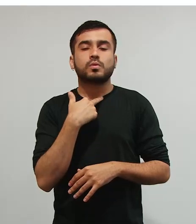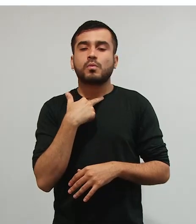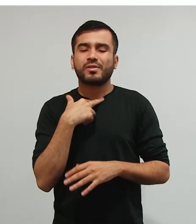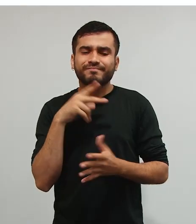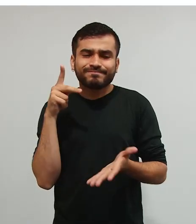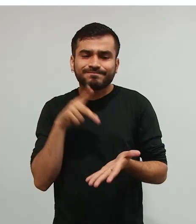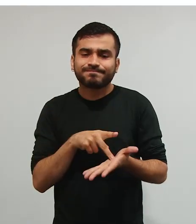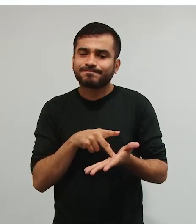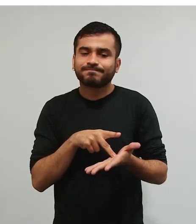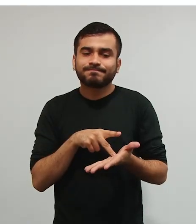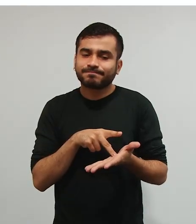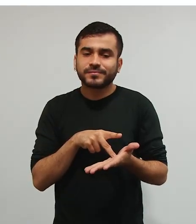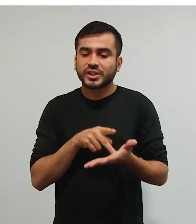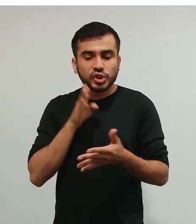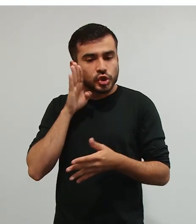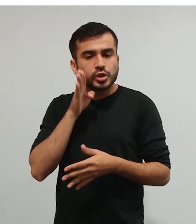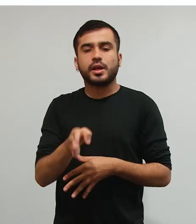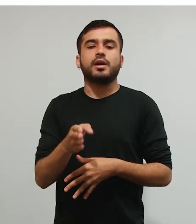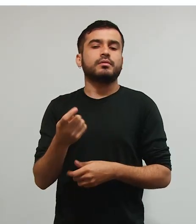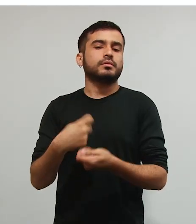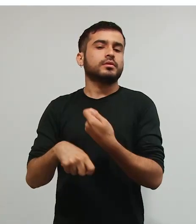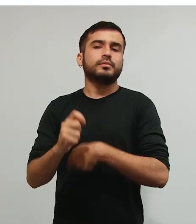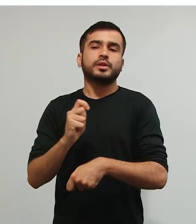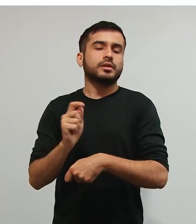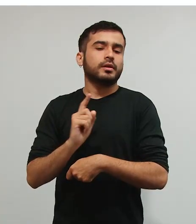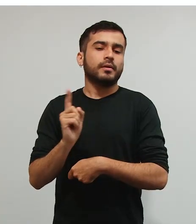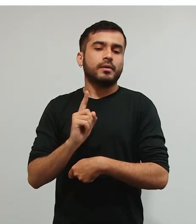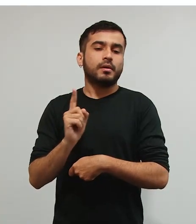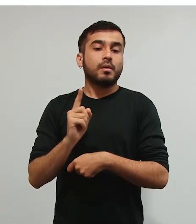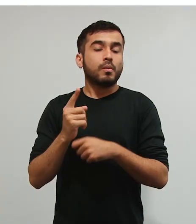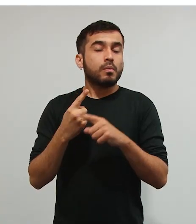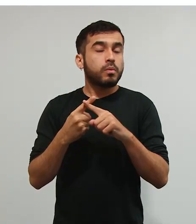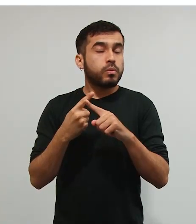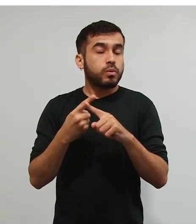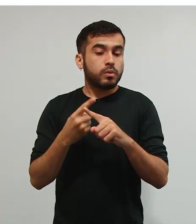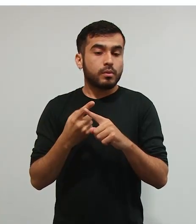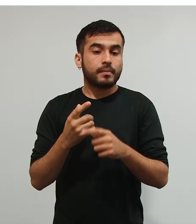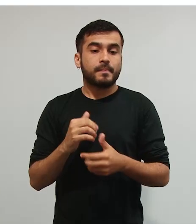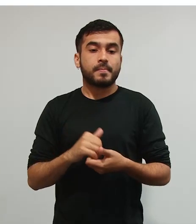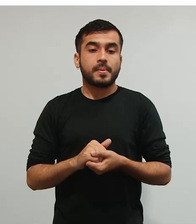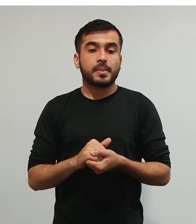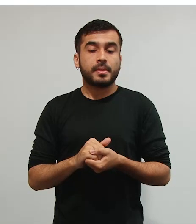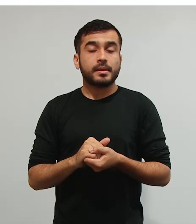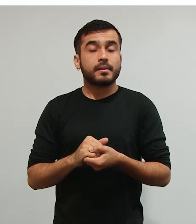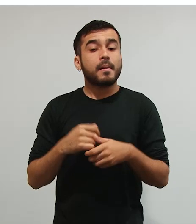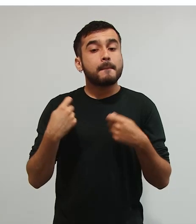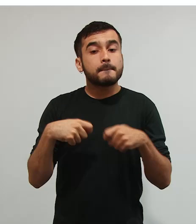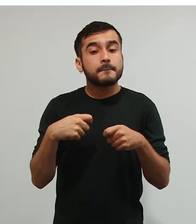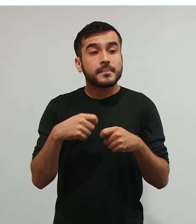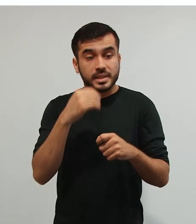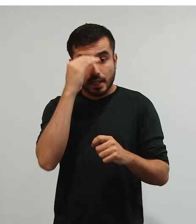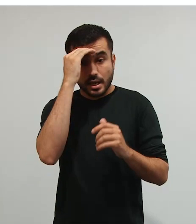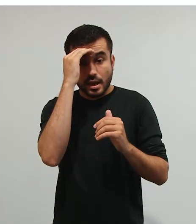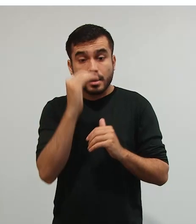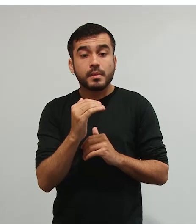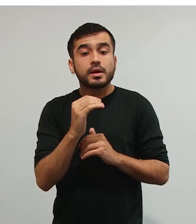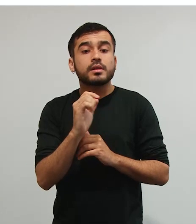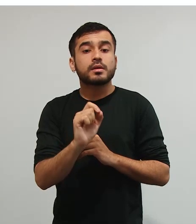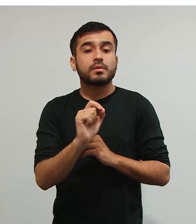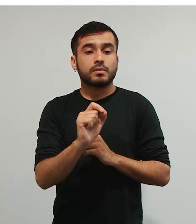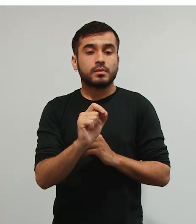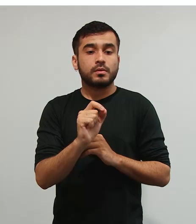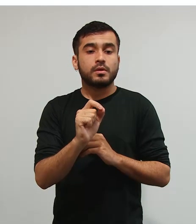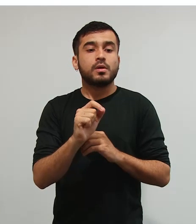ser efetivada administrativamente. Por quê, gente? Eis que deve plena observância